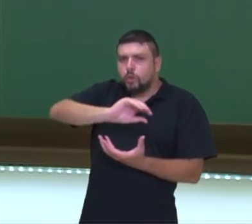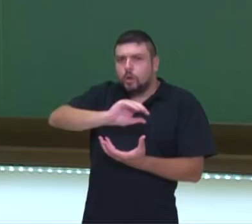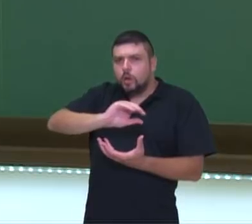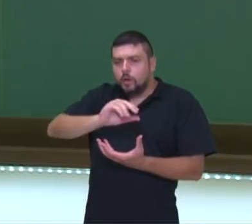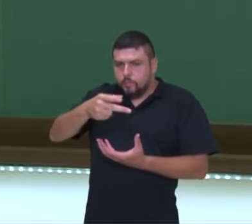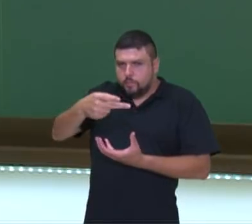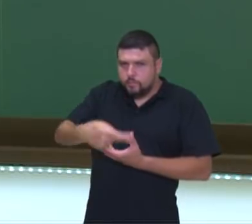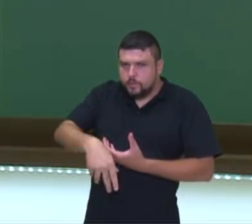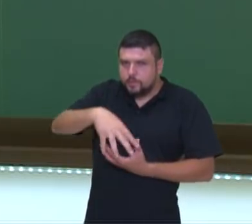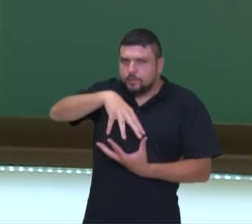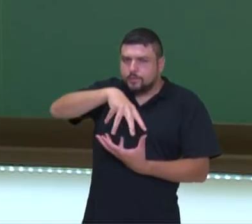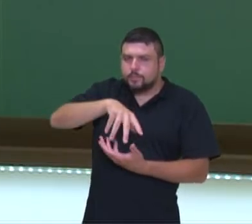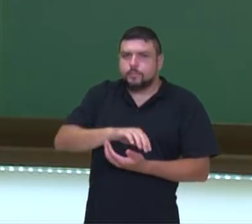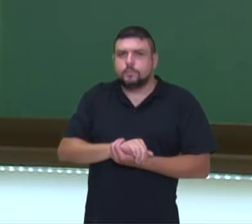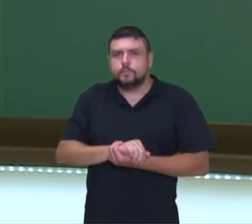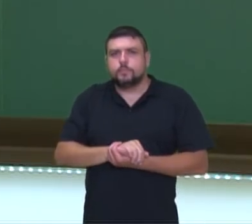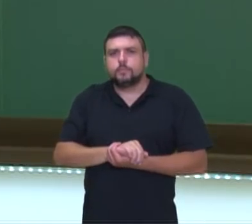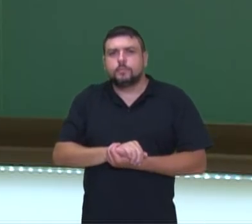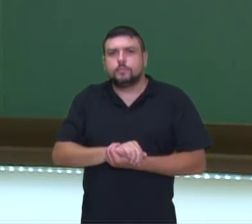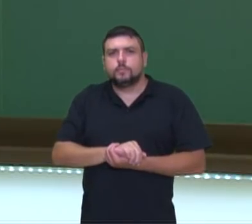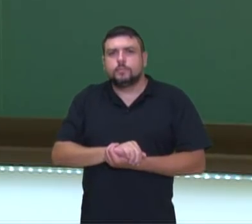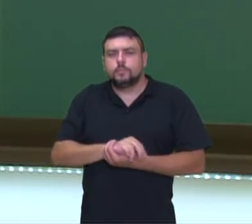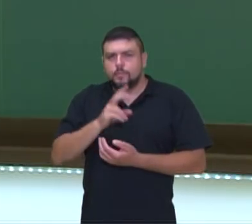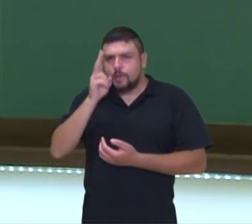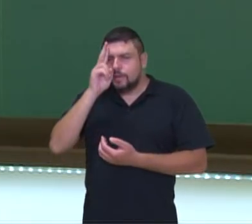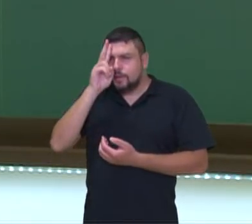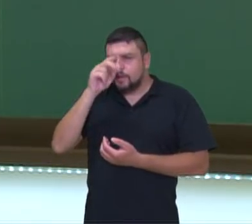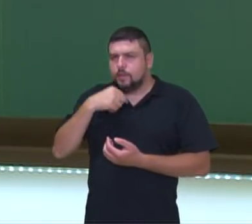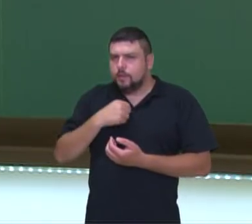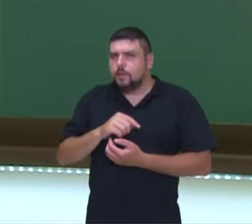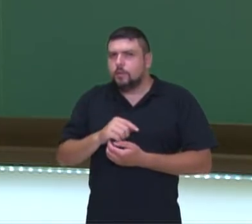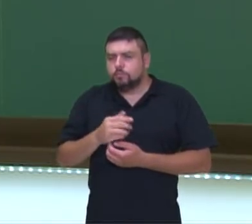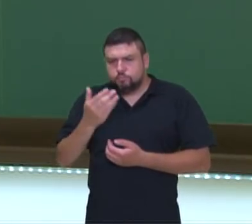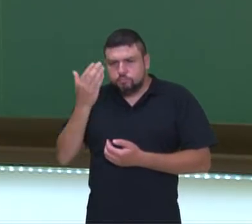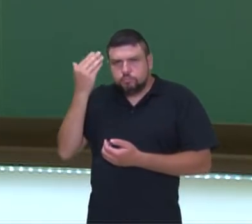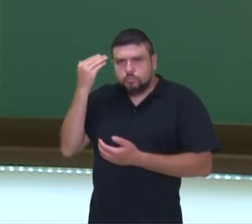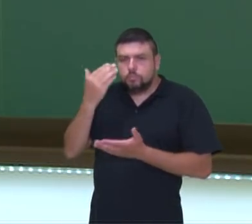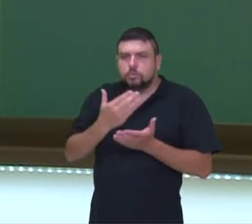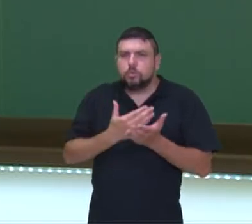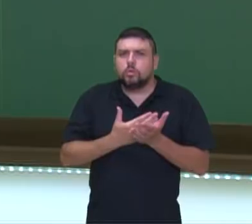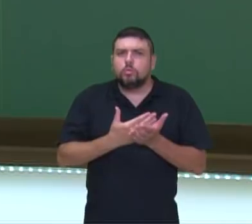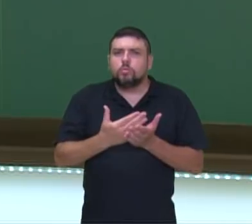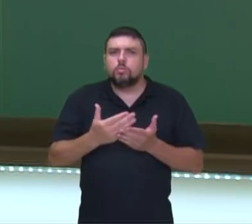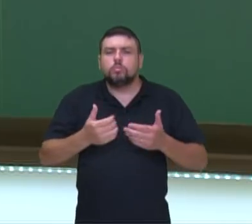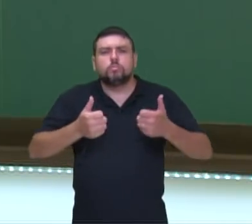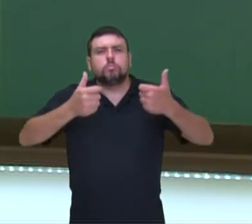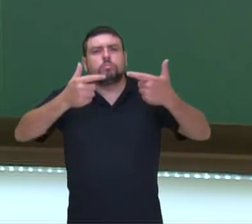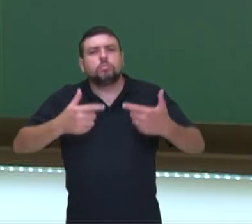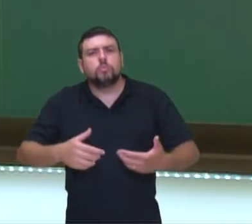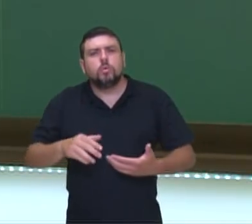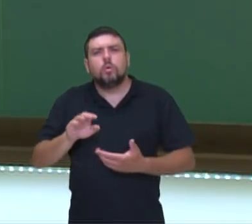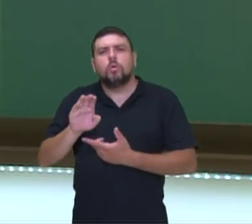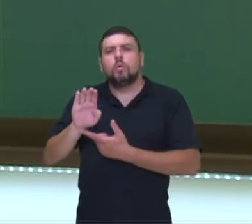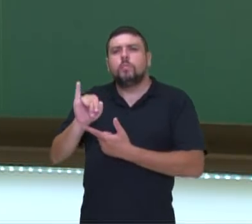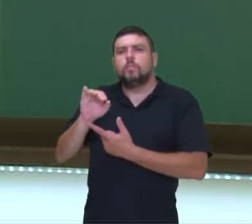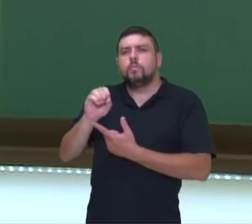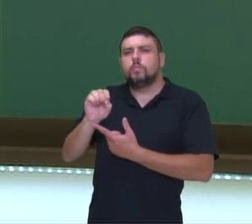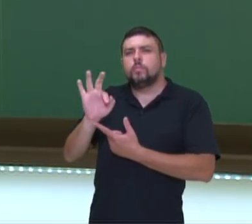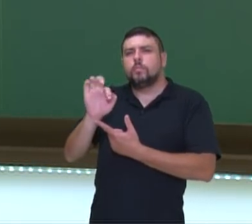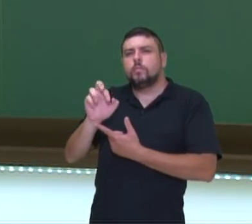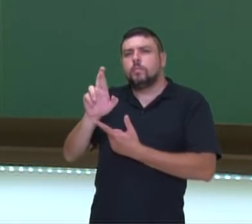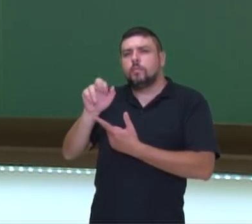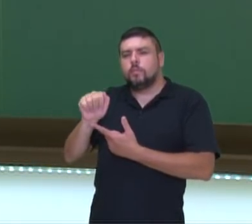planeta Terra, ou seja, da biosfera. Lembra que nós começamos o ano falando sobre a biosfera, que era dividido